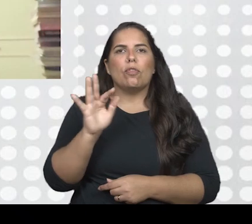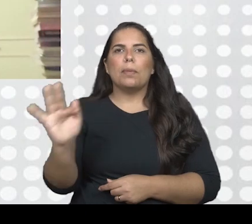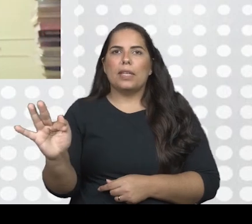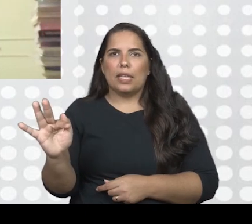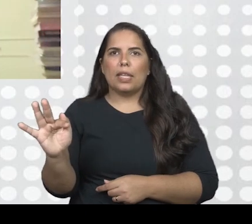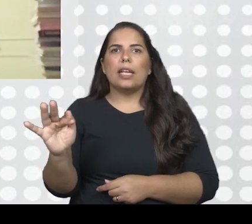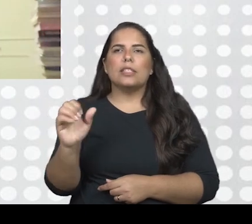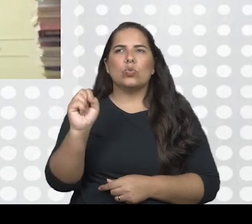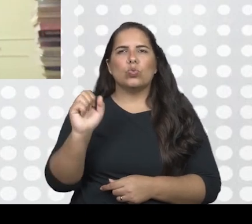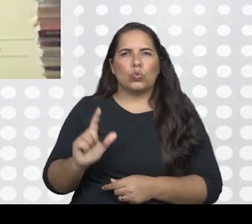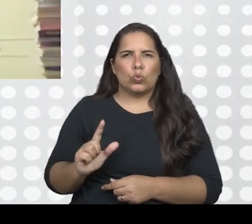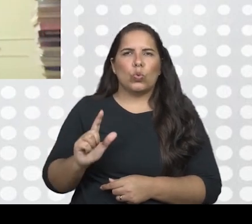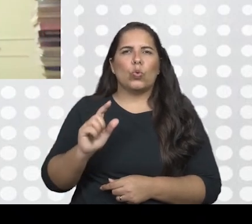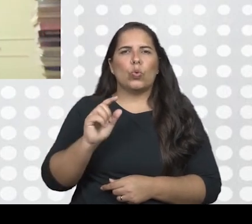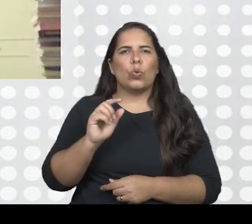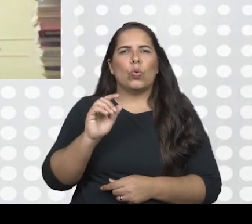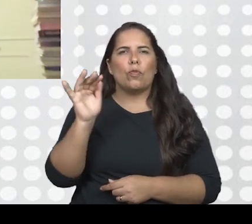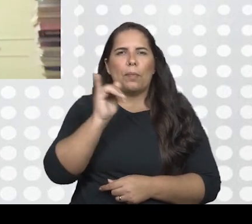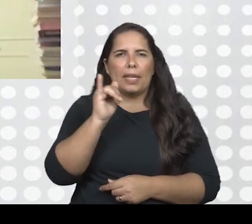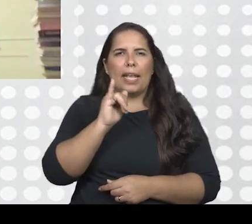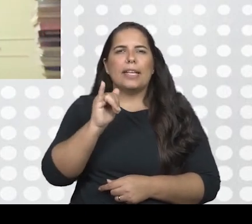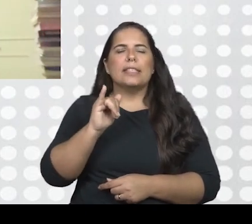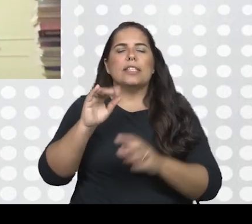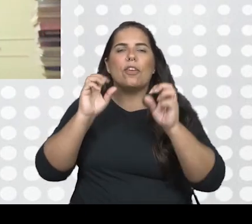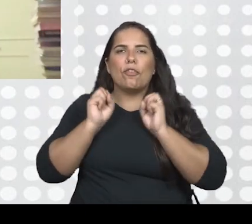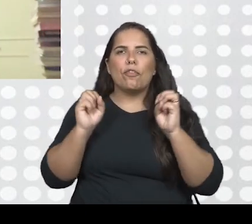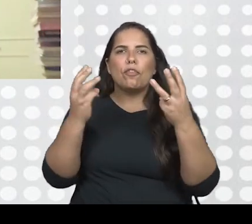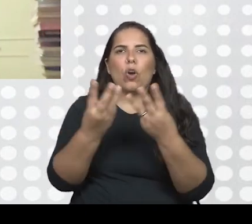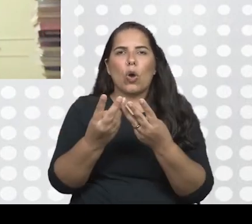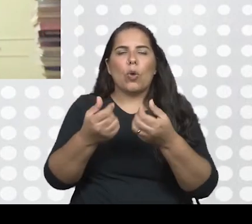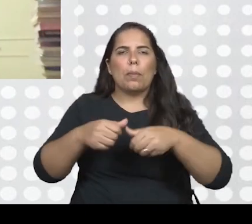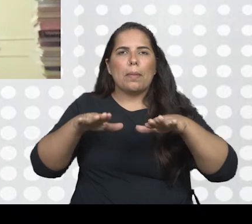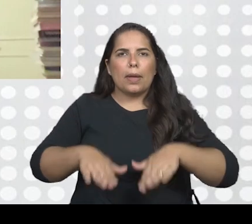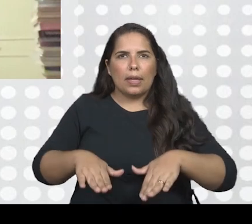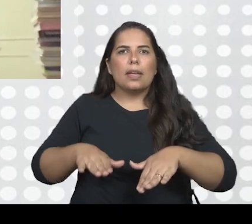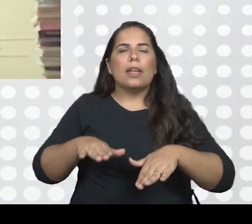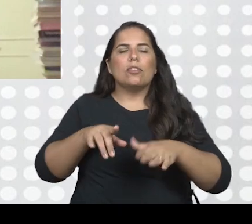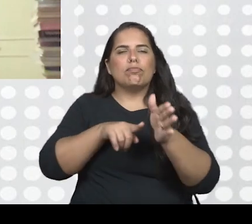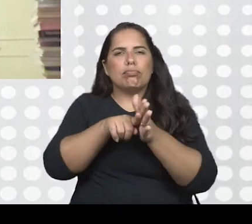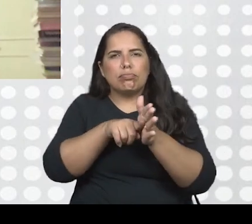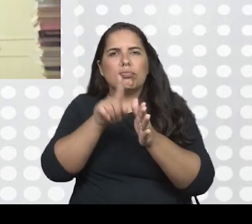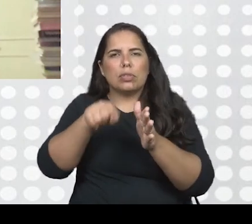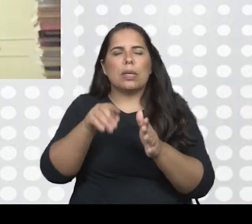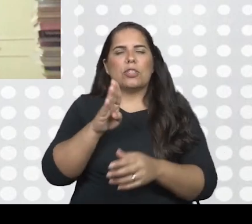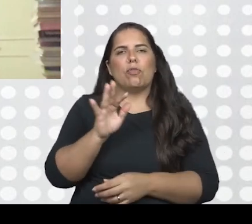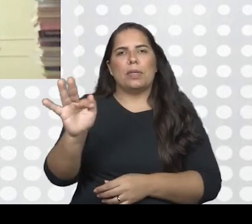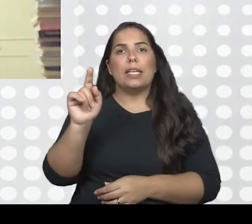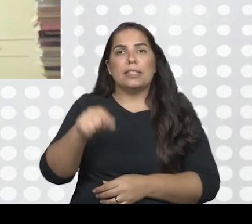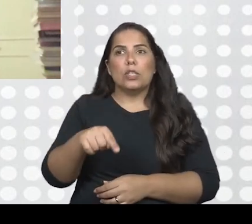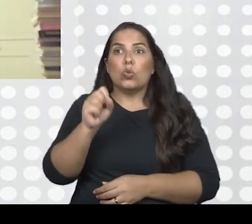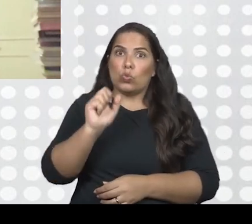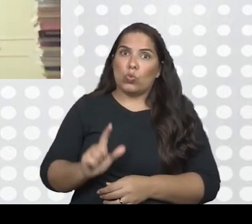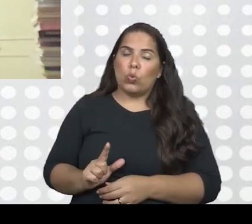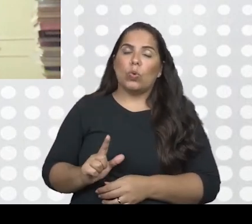e do Sul Fluminense, no Fórum Permanente de Educação Especial na perspectiva da educação inclusiva da Baixada e Sul